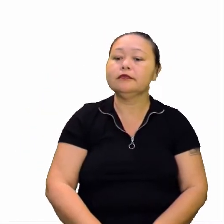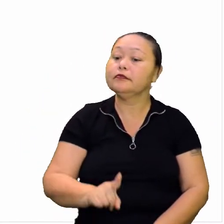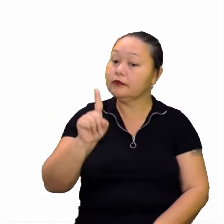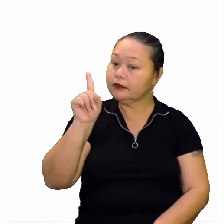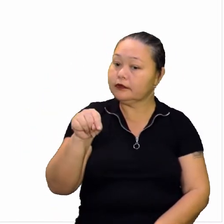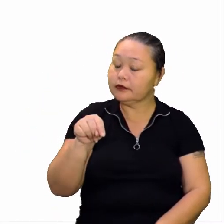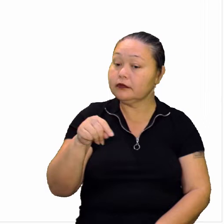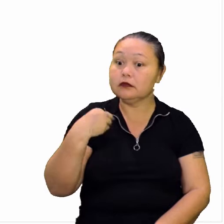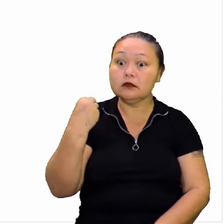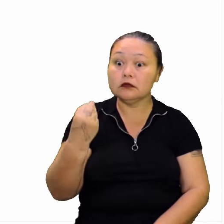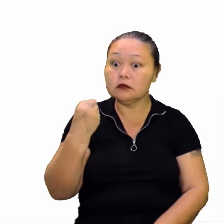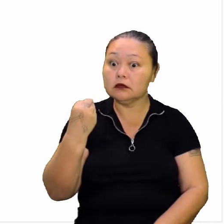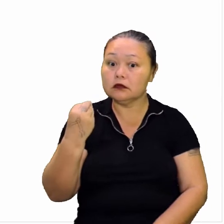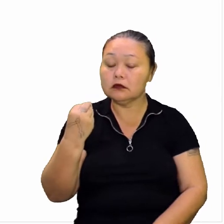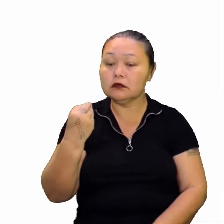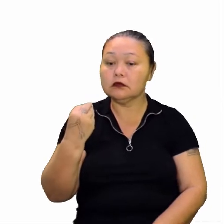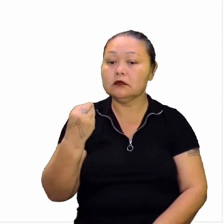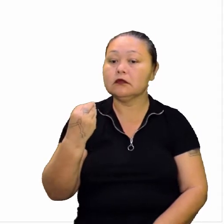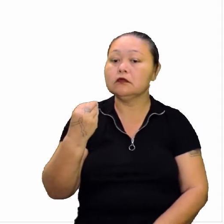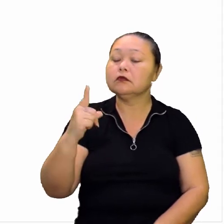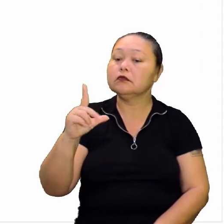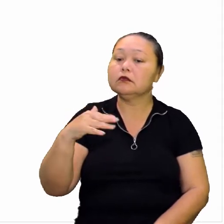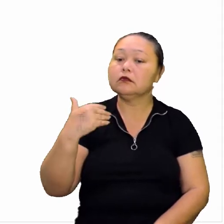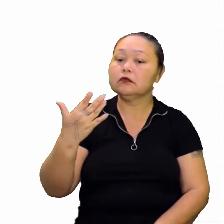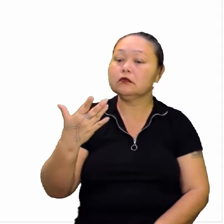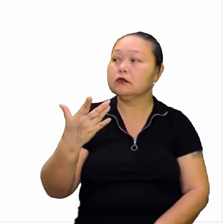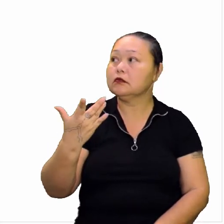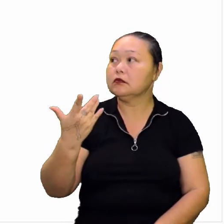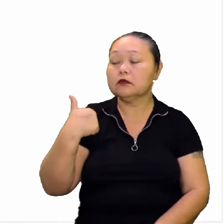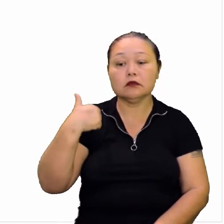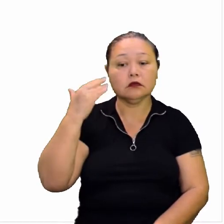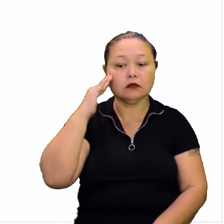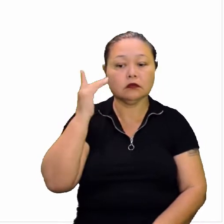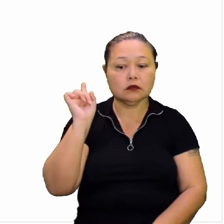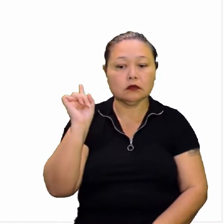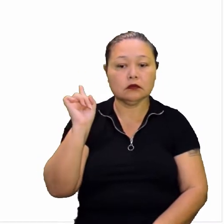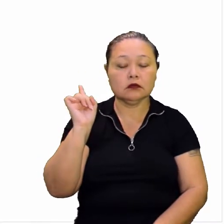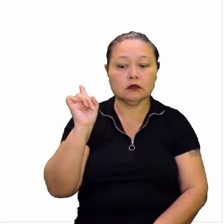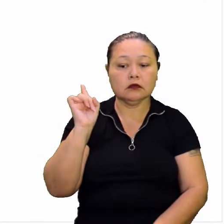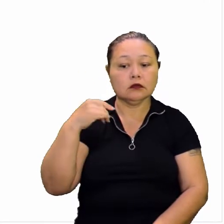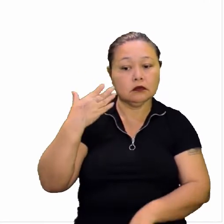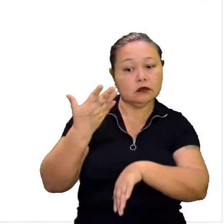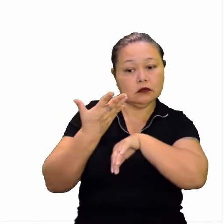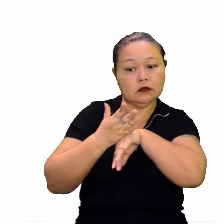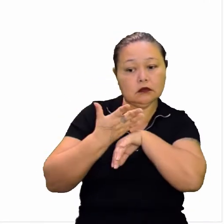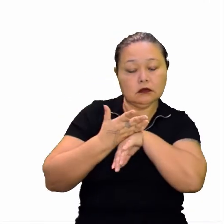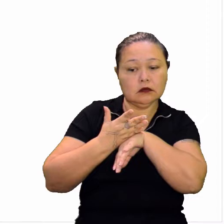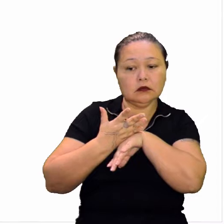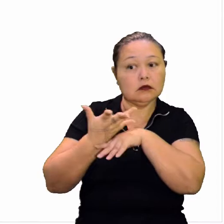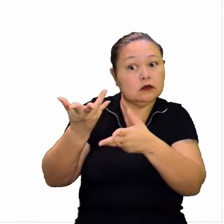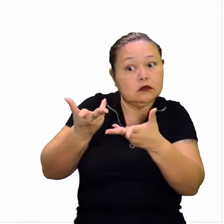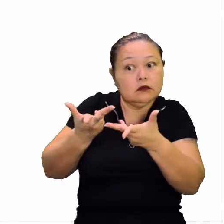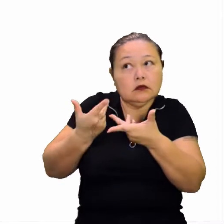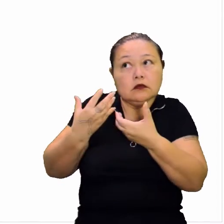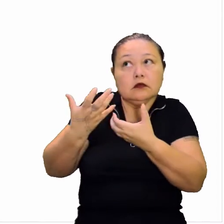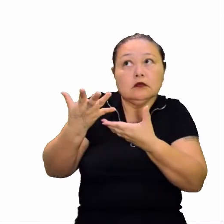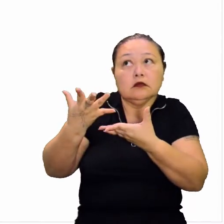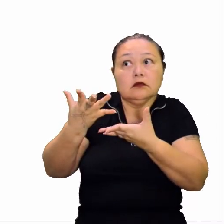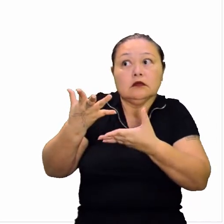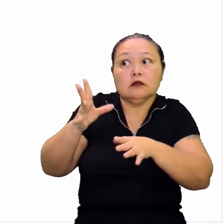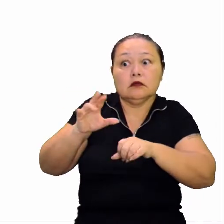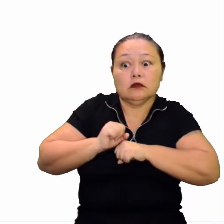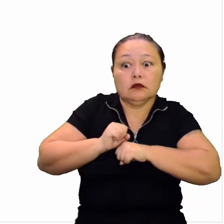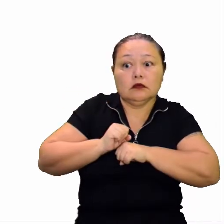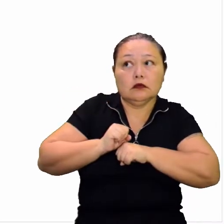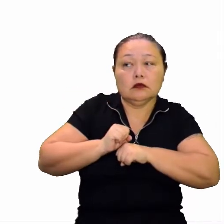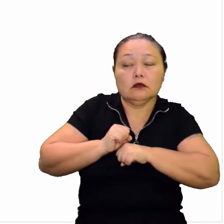mesmo. Como, professor? Cara, pelo entendimento, pela prática, pelas habilidades, isso